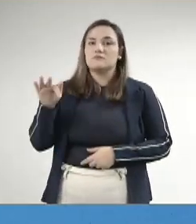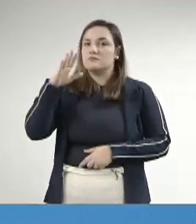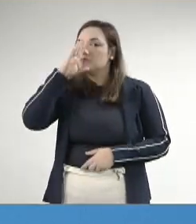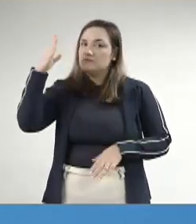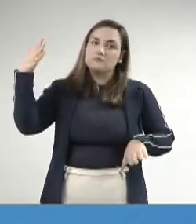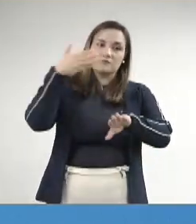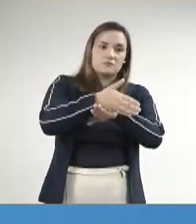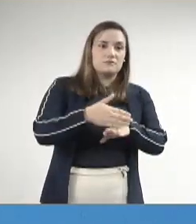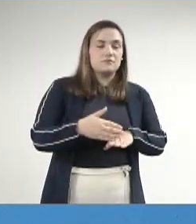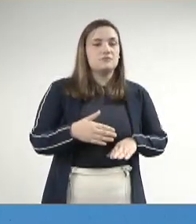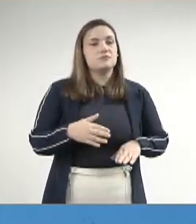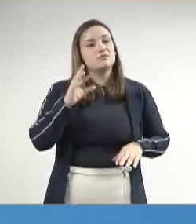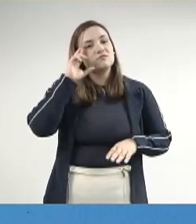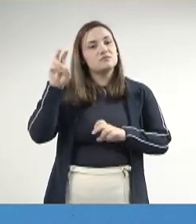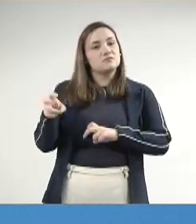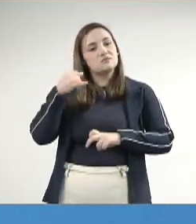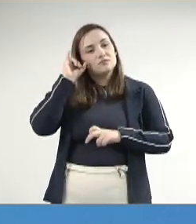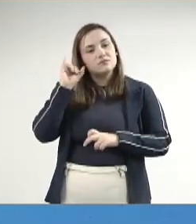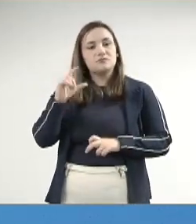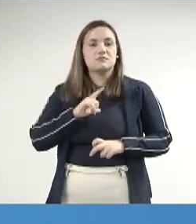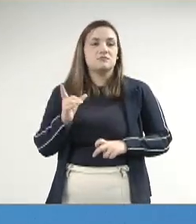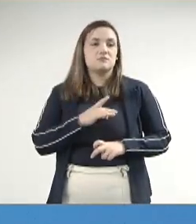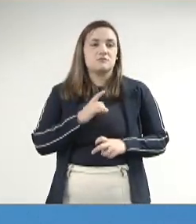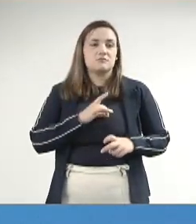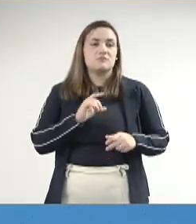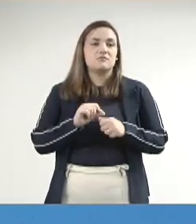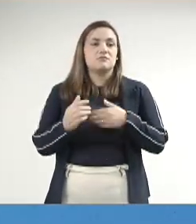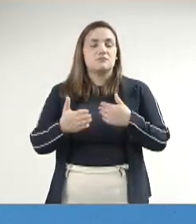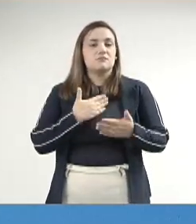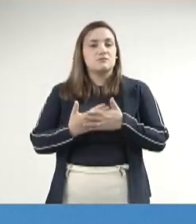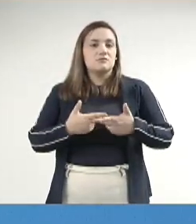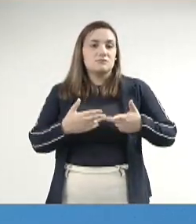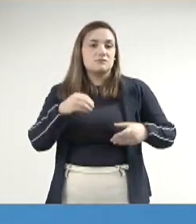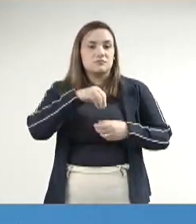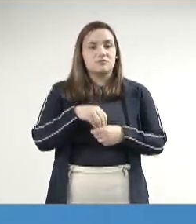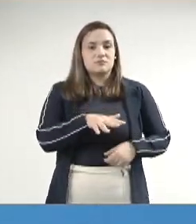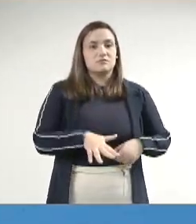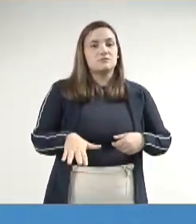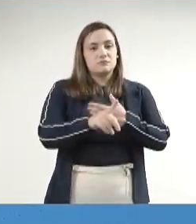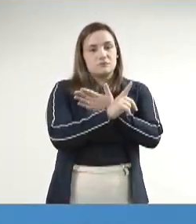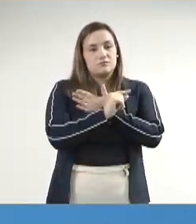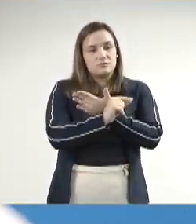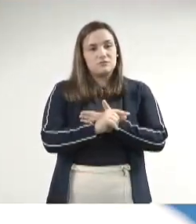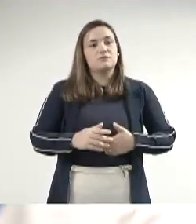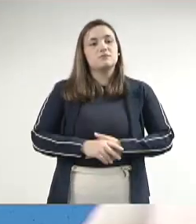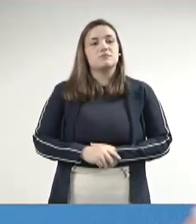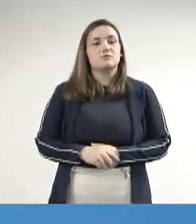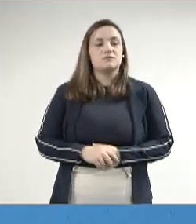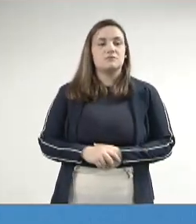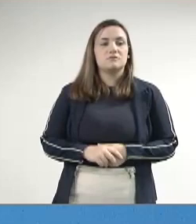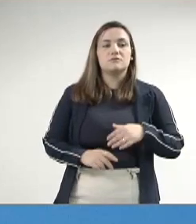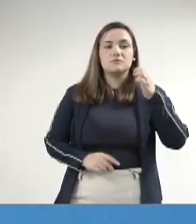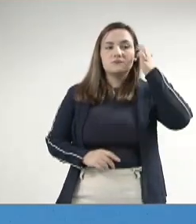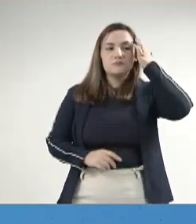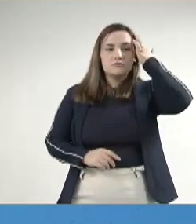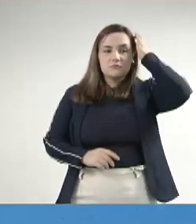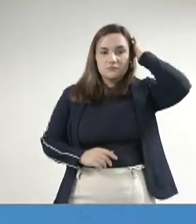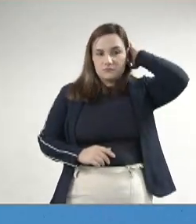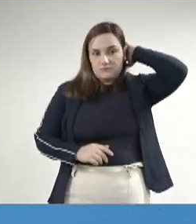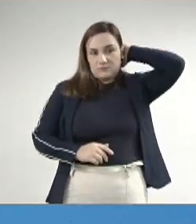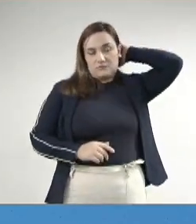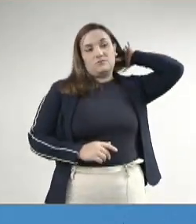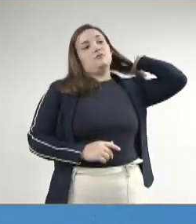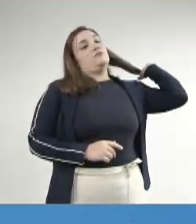os fazendeiros têm medo de fazer qualquer procedimento na área do Pantanal, deputado Pedro José Neto. E quando